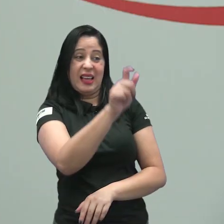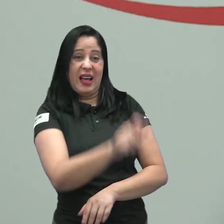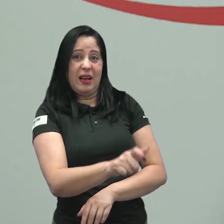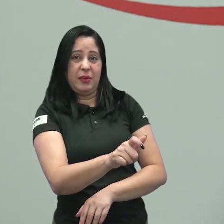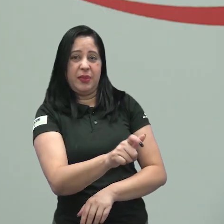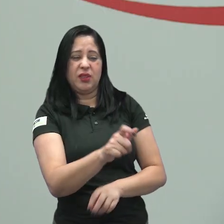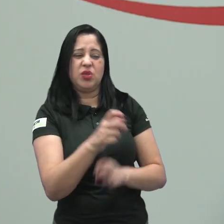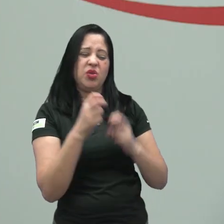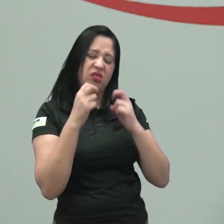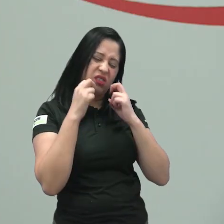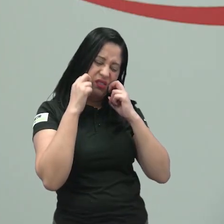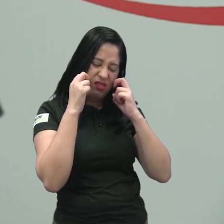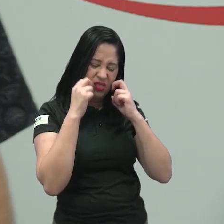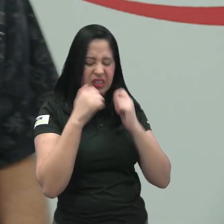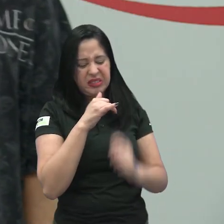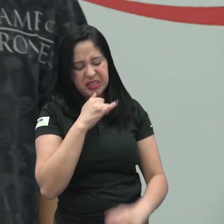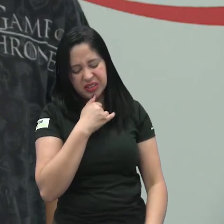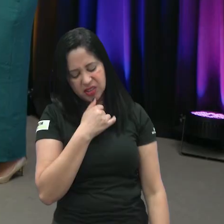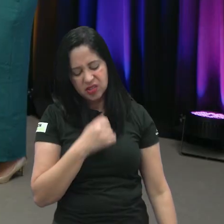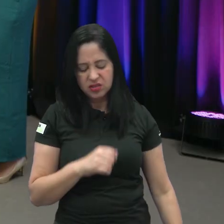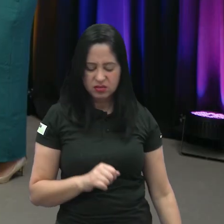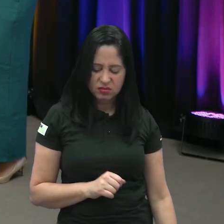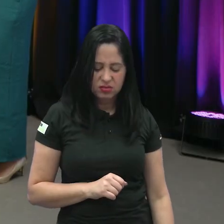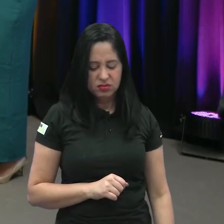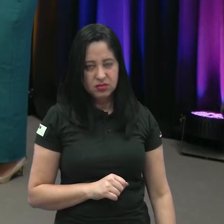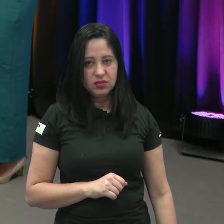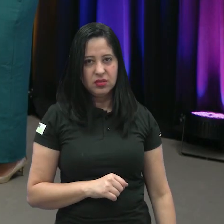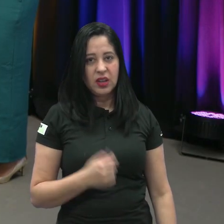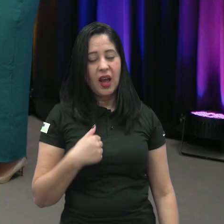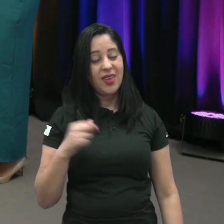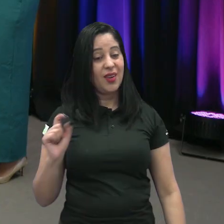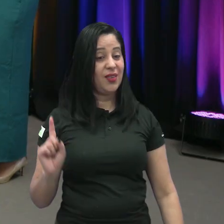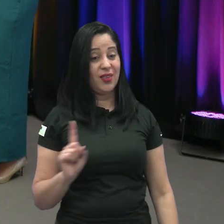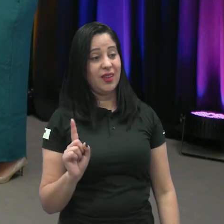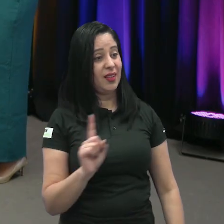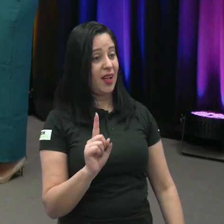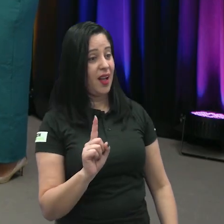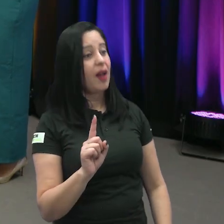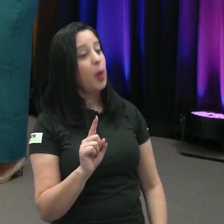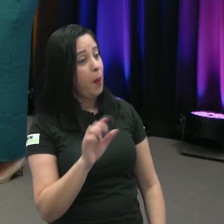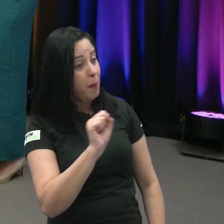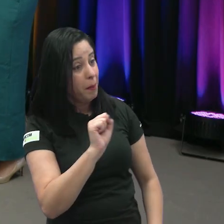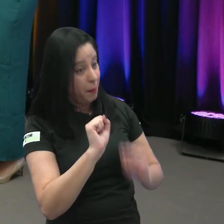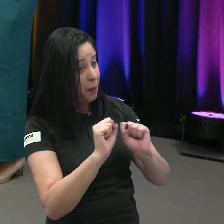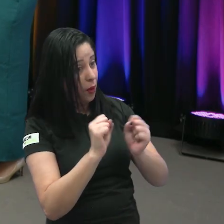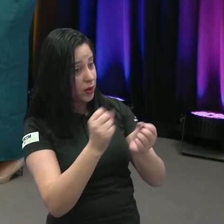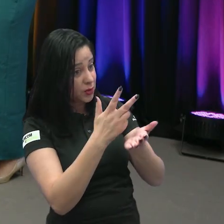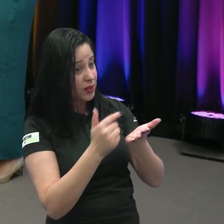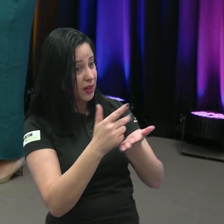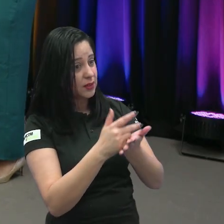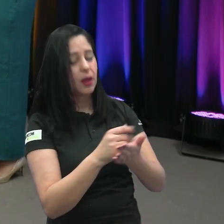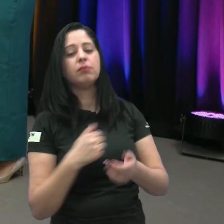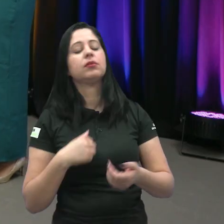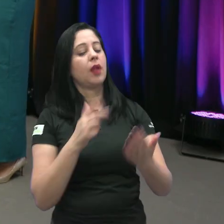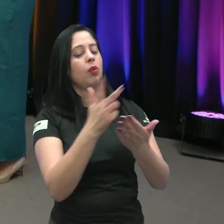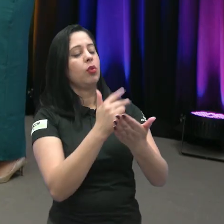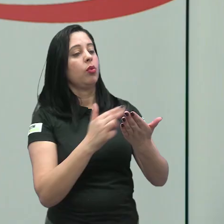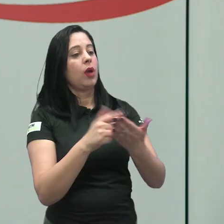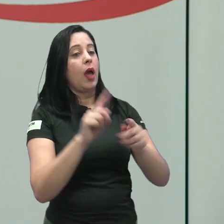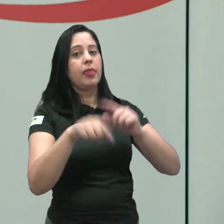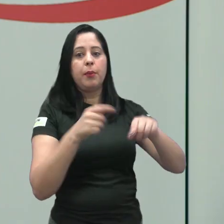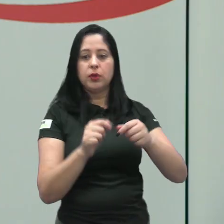pouco desanimada, assim, né? E depois que ela viu o desenho pronto, assim, na frente dela, a